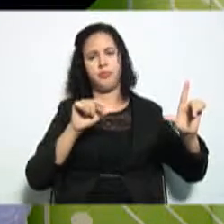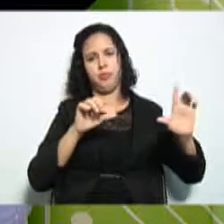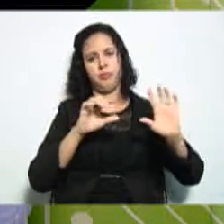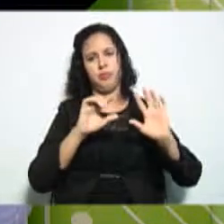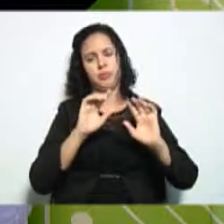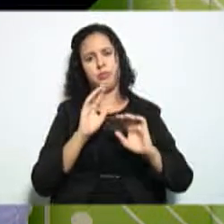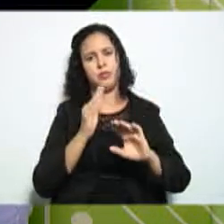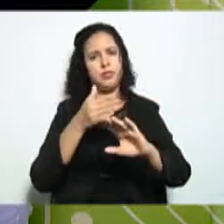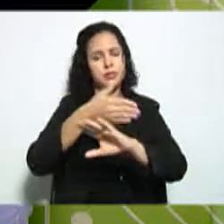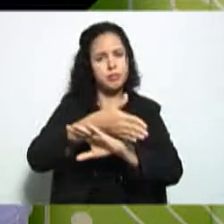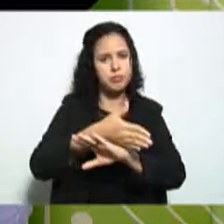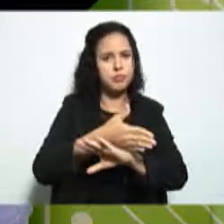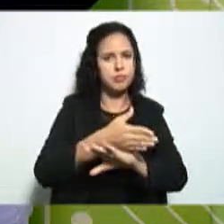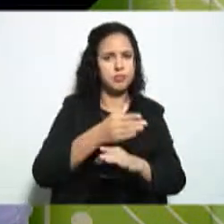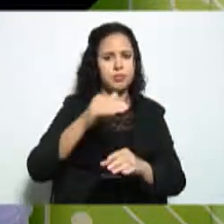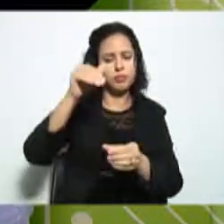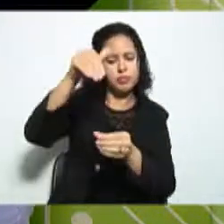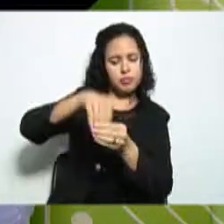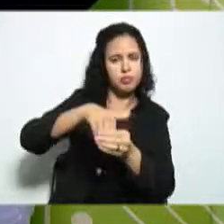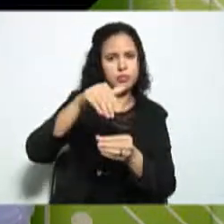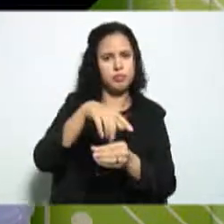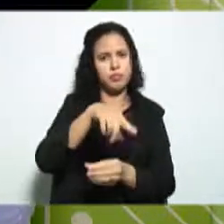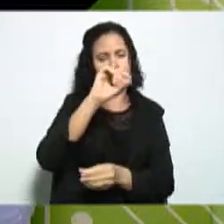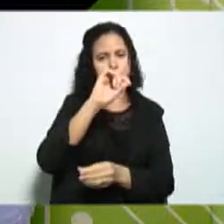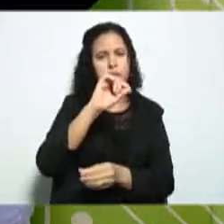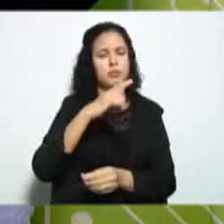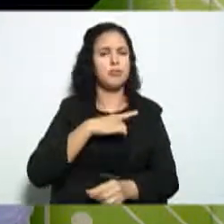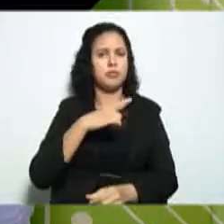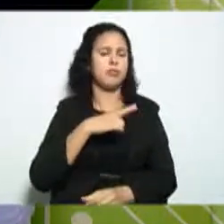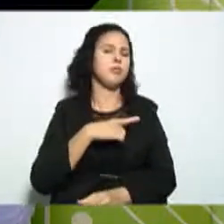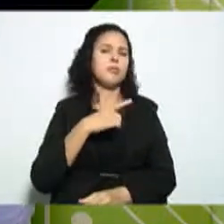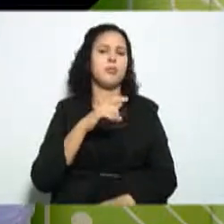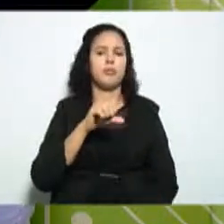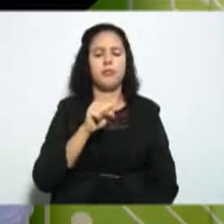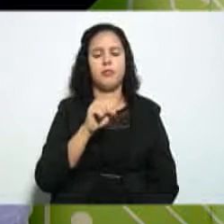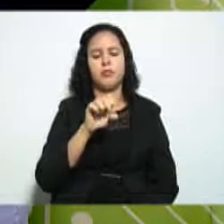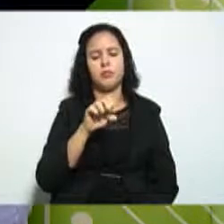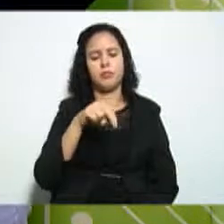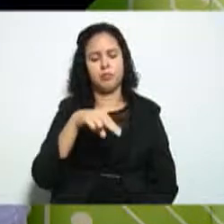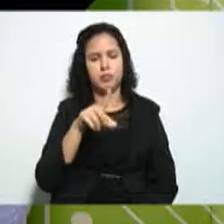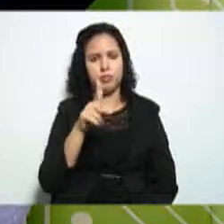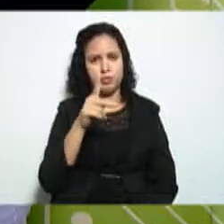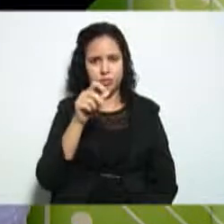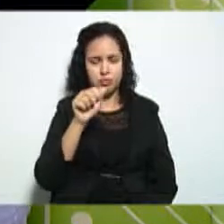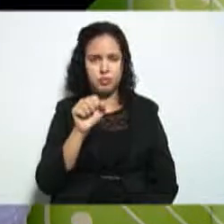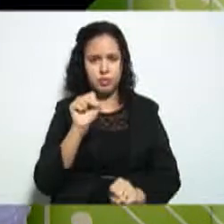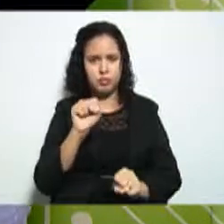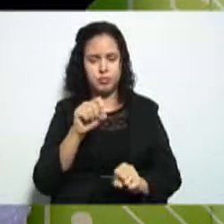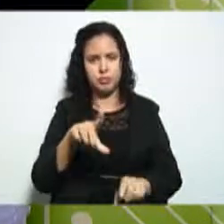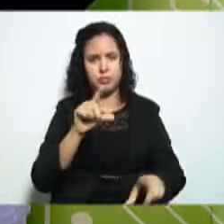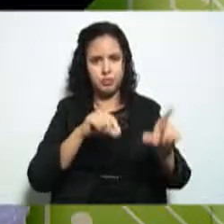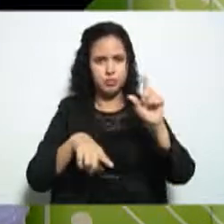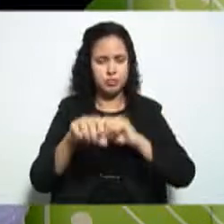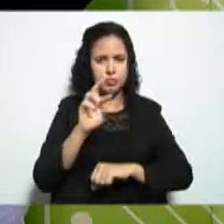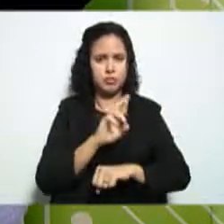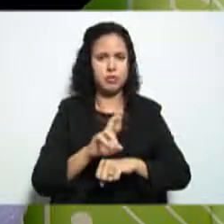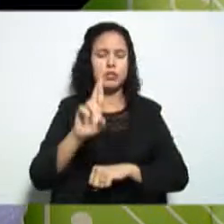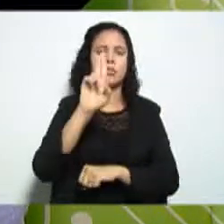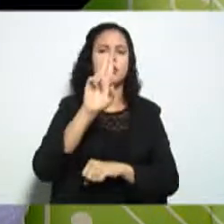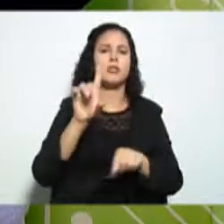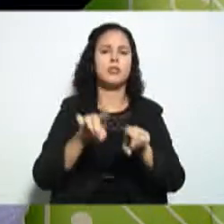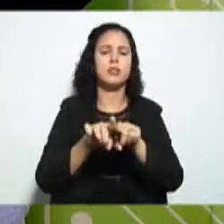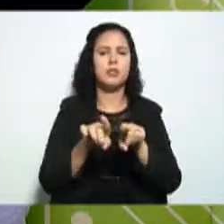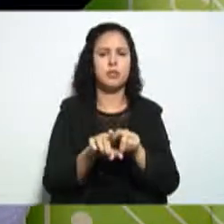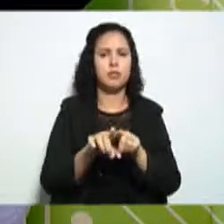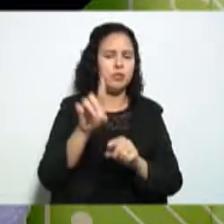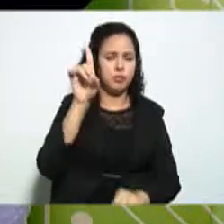para a votação. Aí, com a própria senha de vocês de entrar no AVA, vocês vão poder votar tanto para reitor quanto para